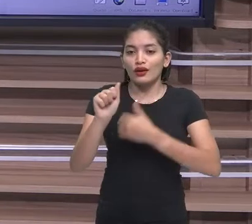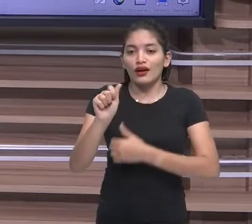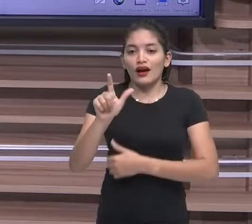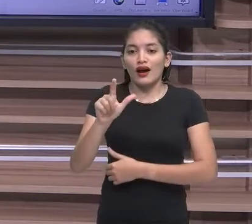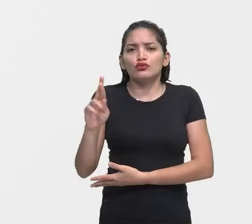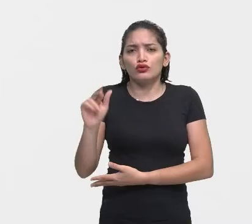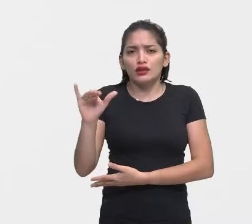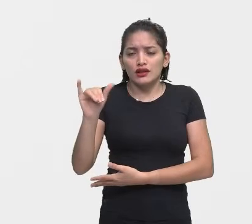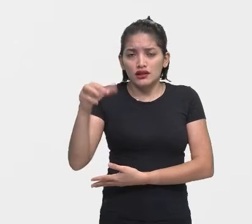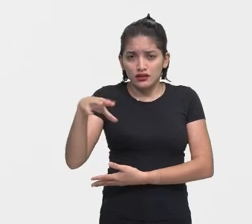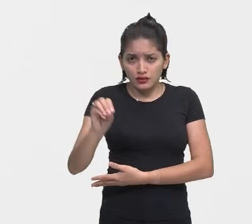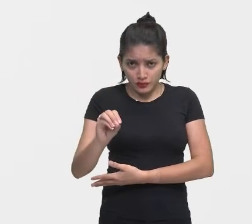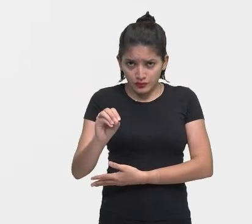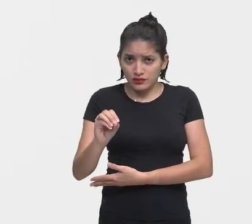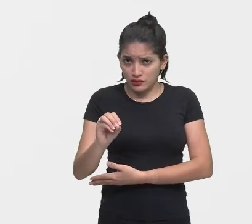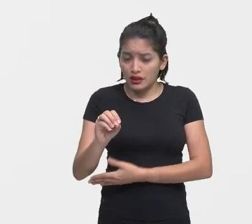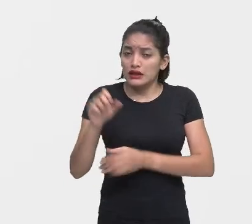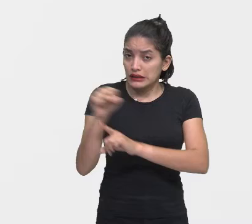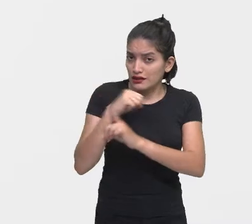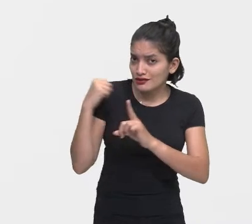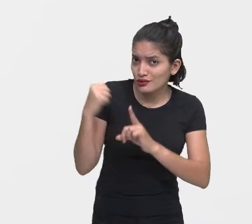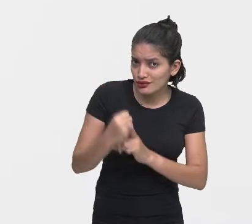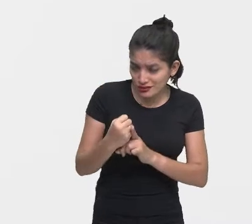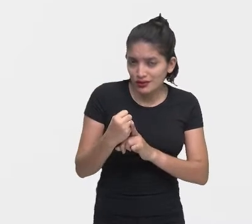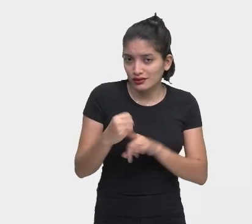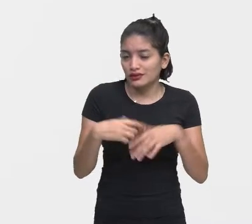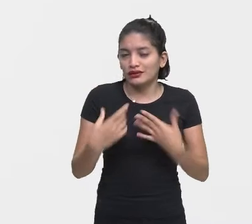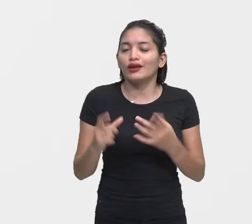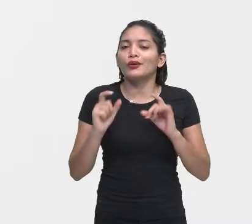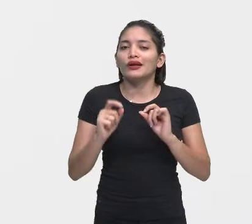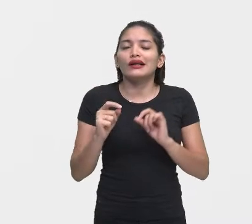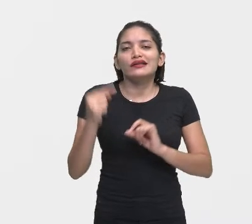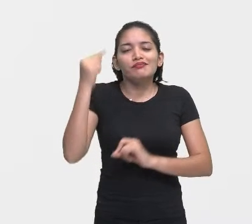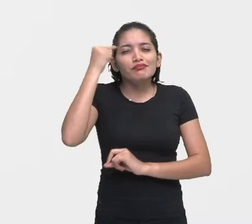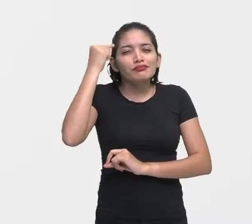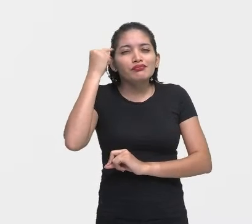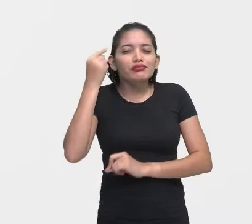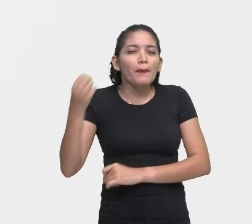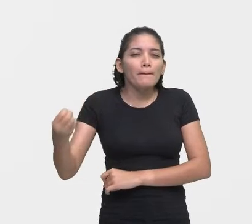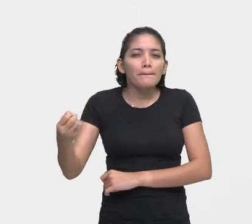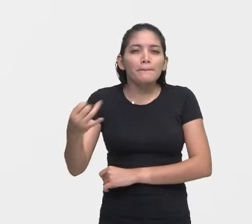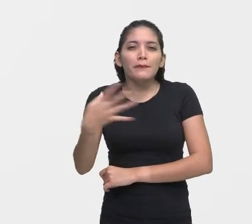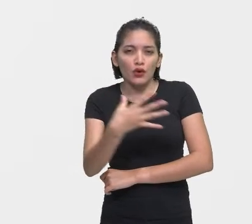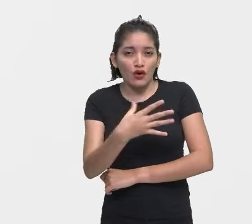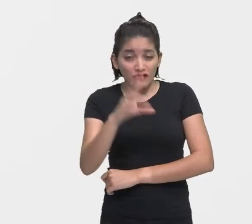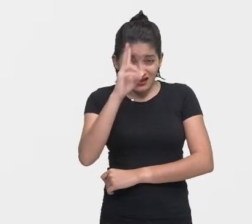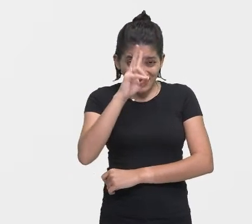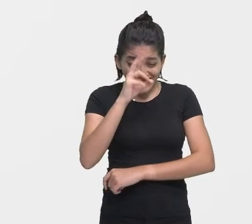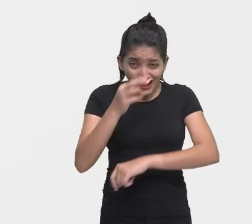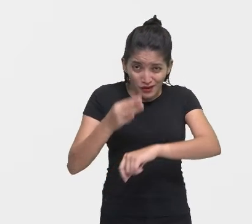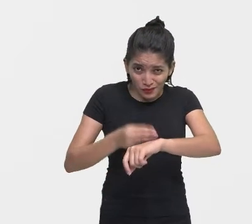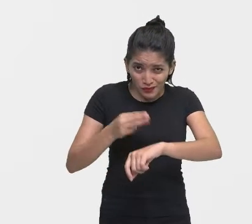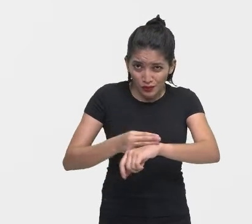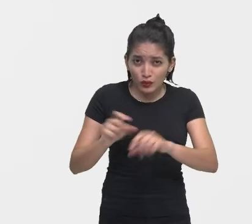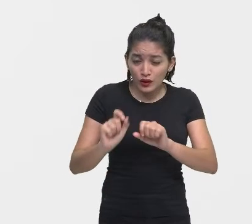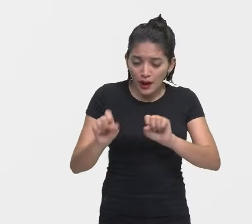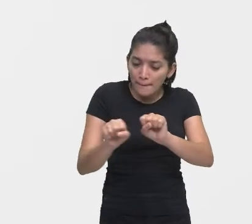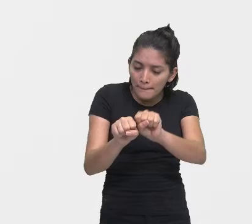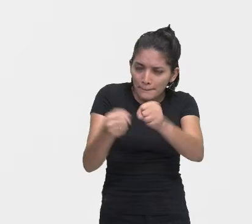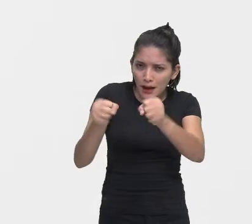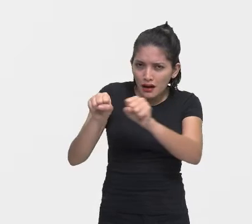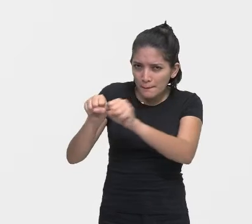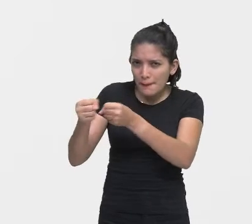lá. Ele é o mais afinado, né, com esta tendência modernista, porque lembra que o modernismo vem para